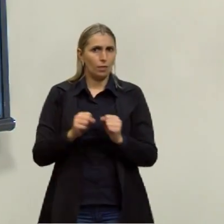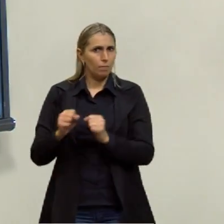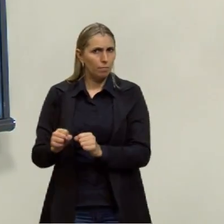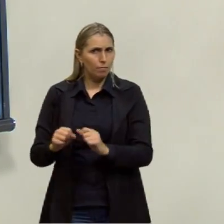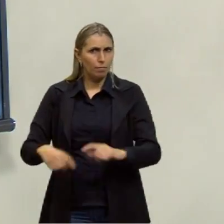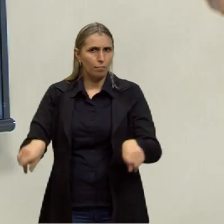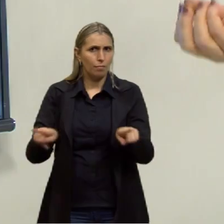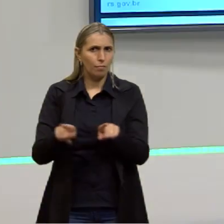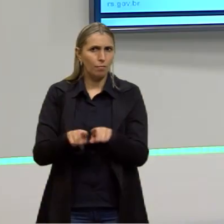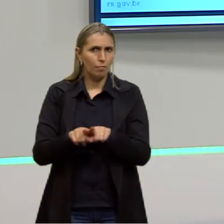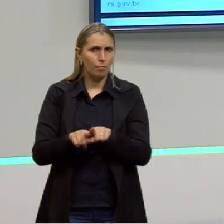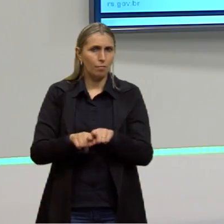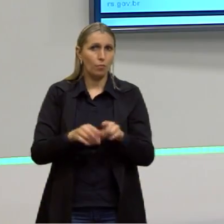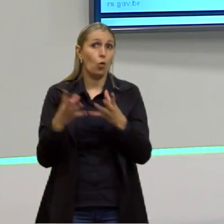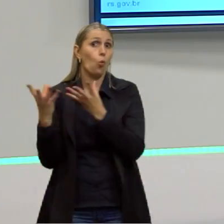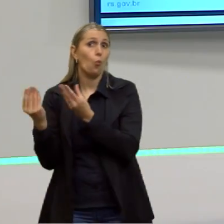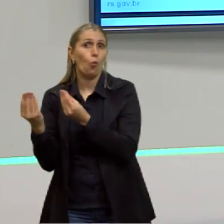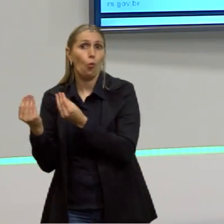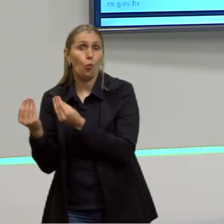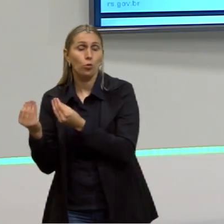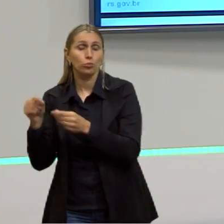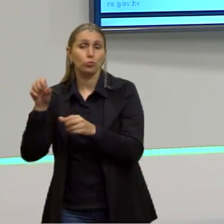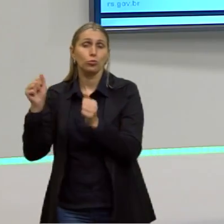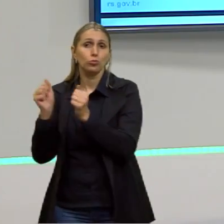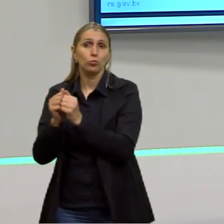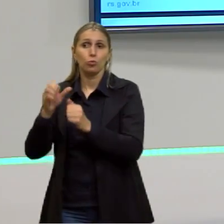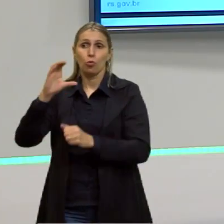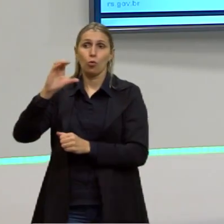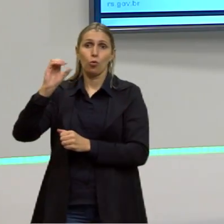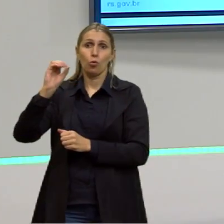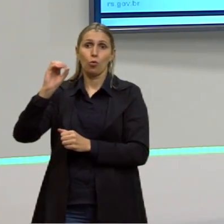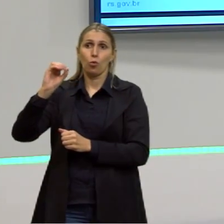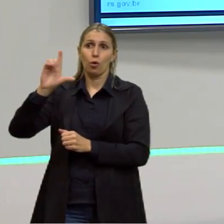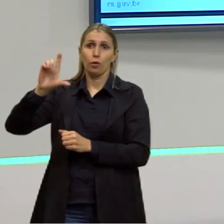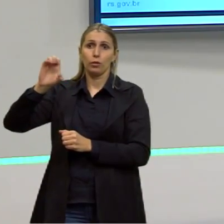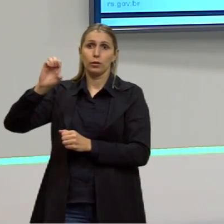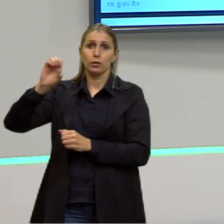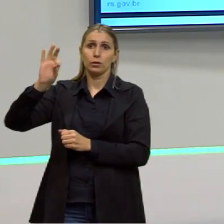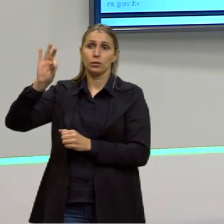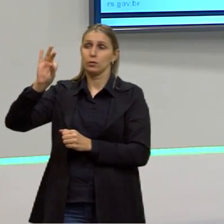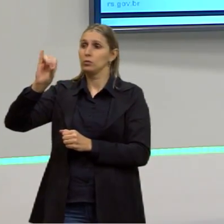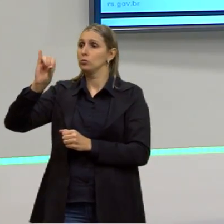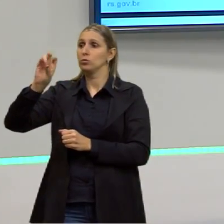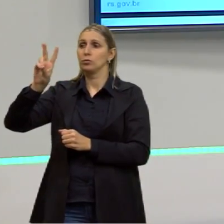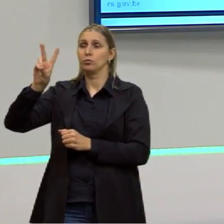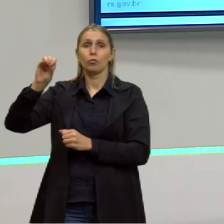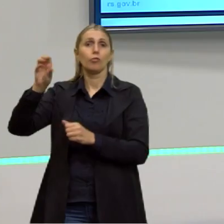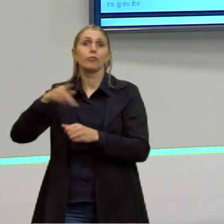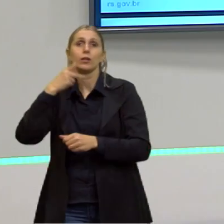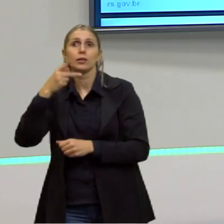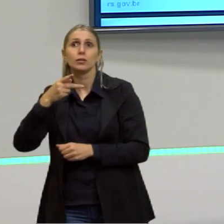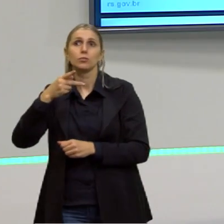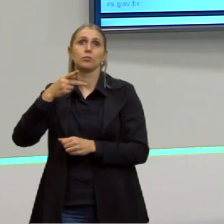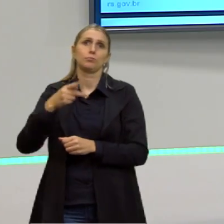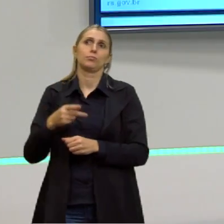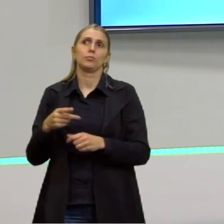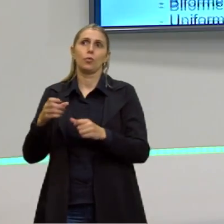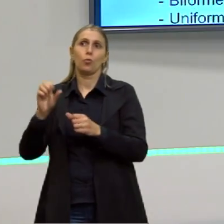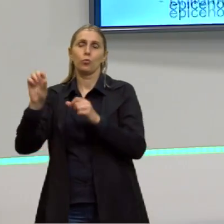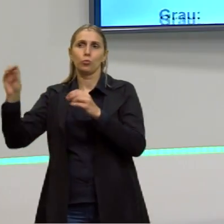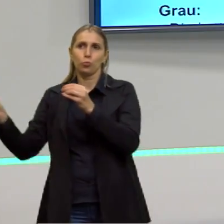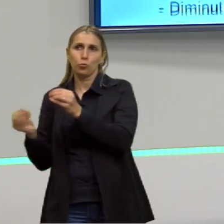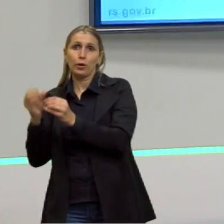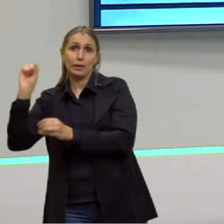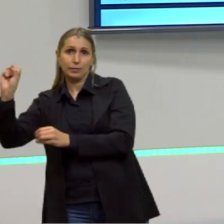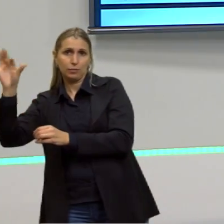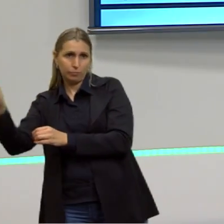posso também fazer o plural no meu coletivo eu posso dizer constelação ou constelações tá próximo